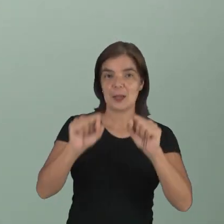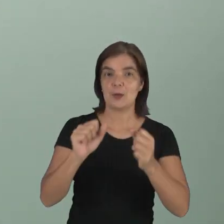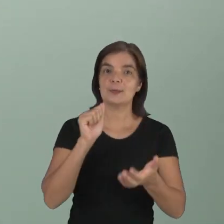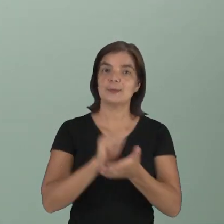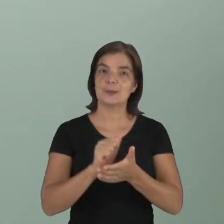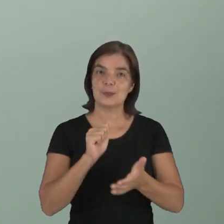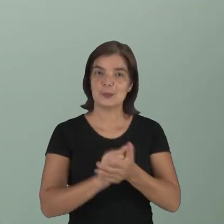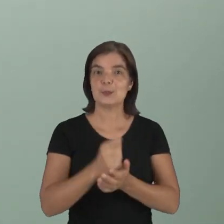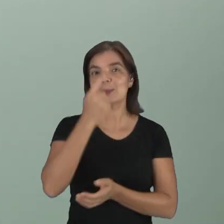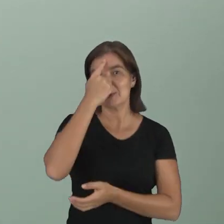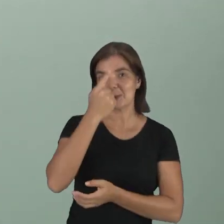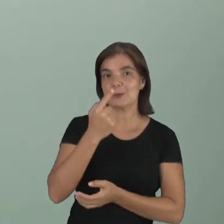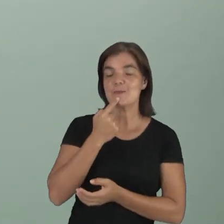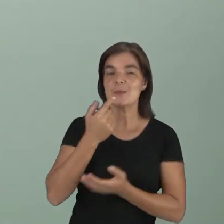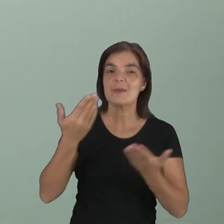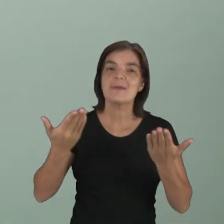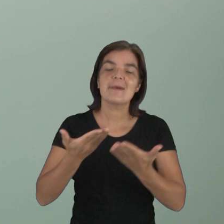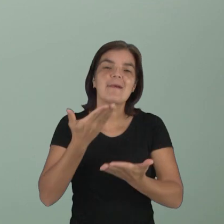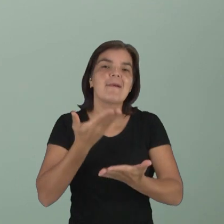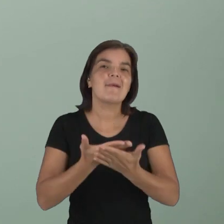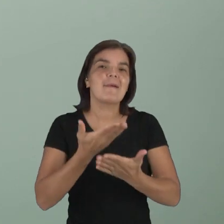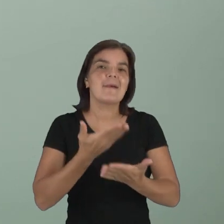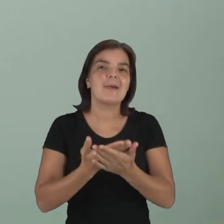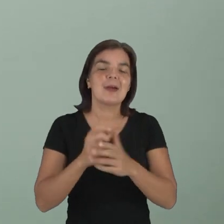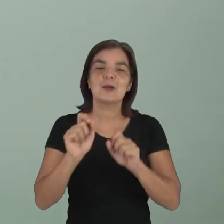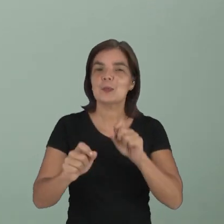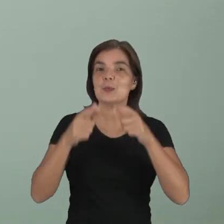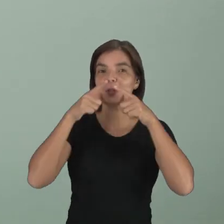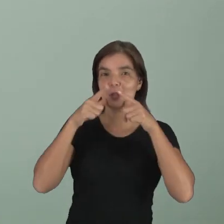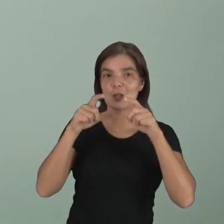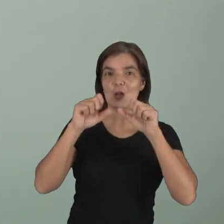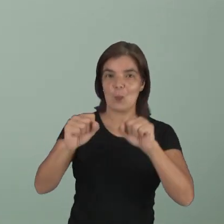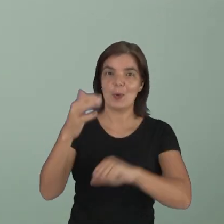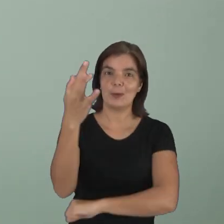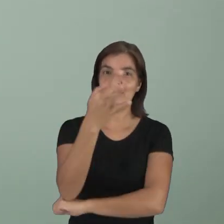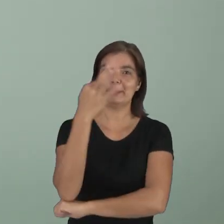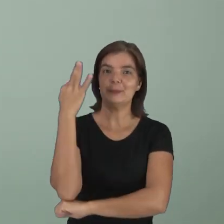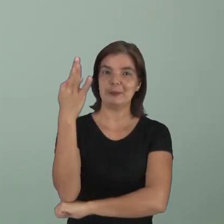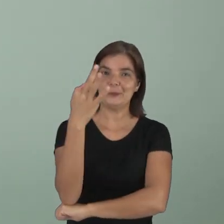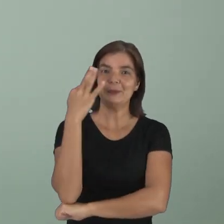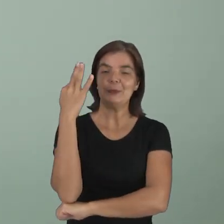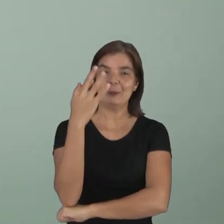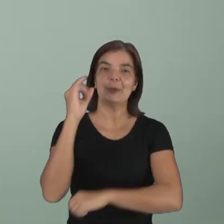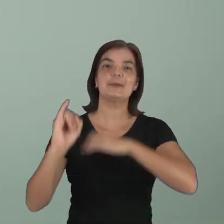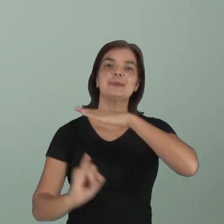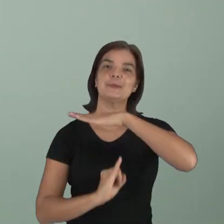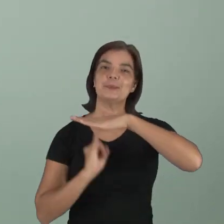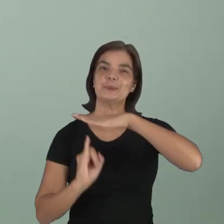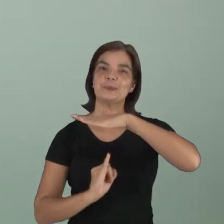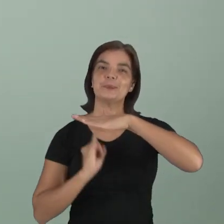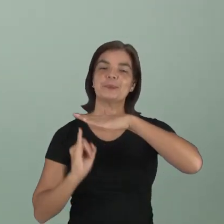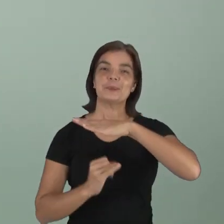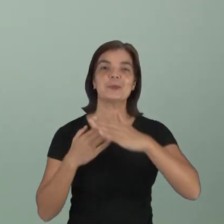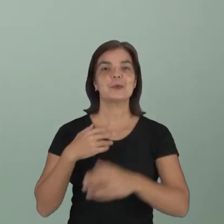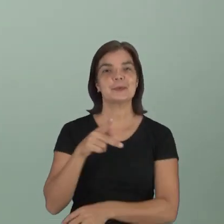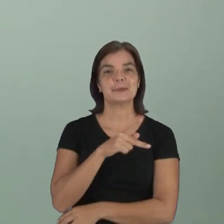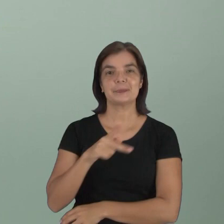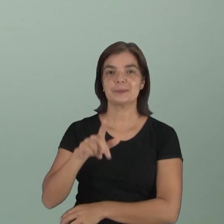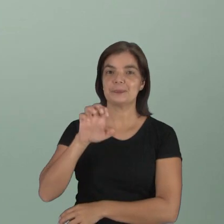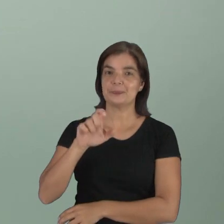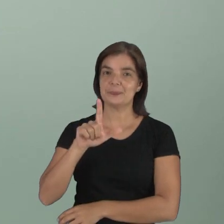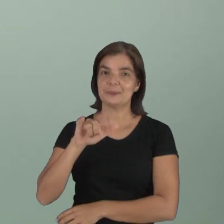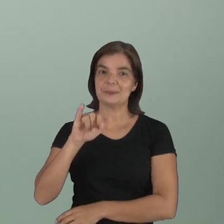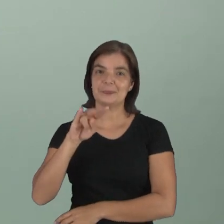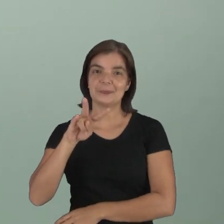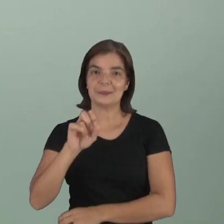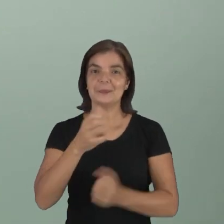e não verbal, nesta aula nós falaremos sobre linguagem formal e informal. Eu sou a professora